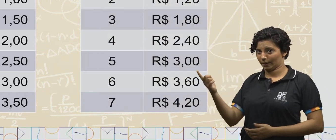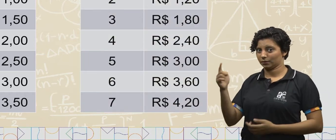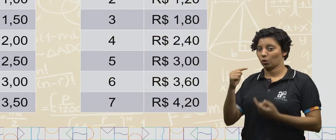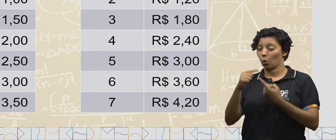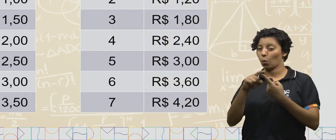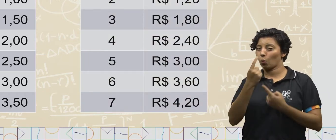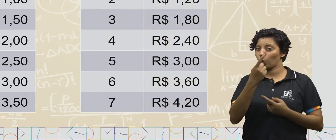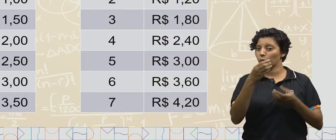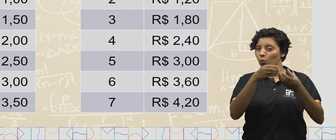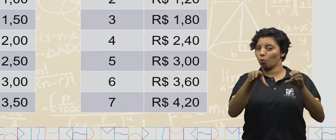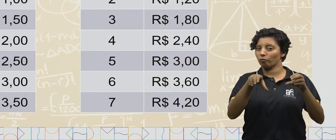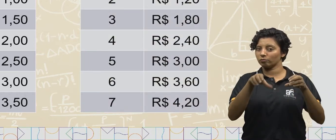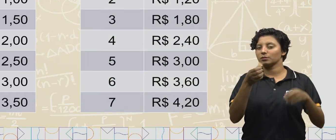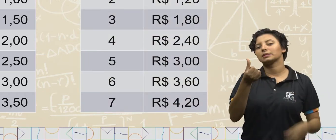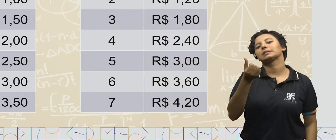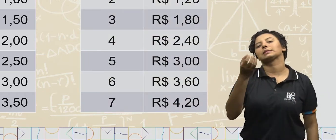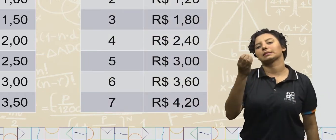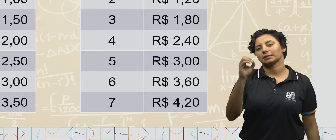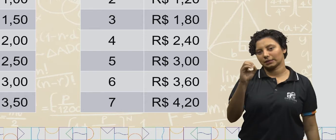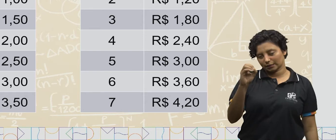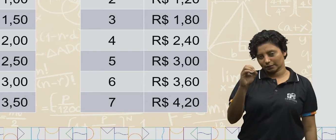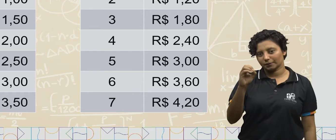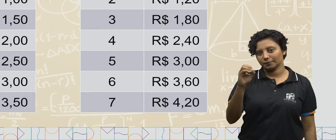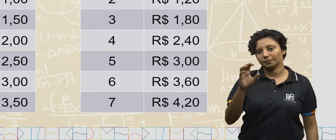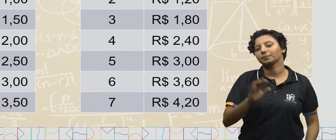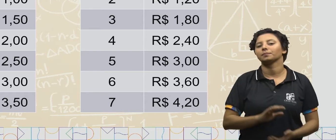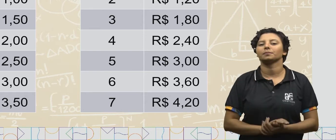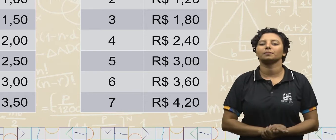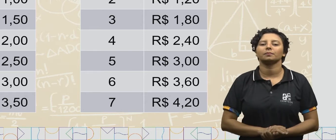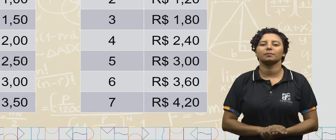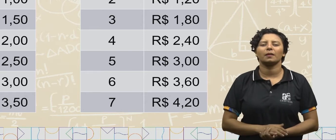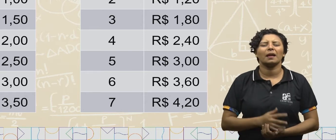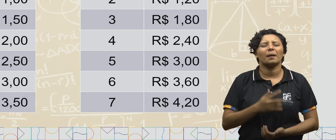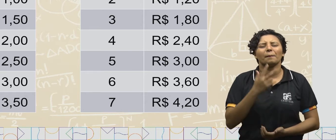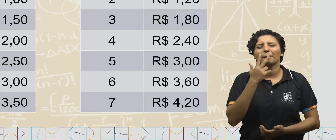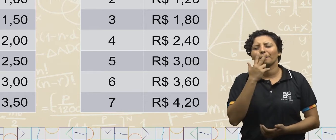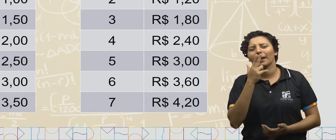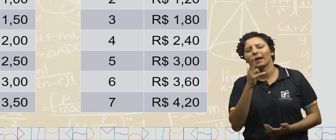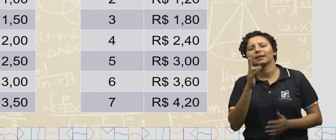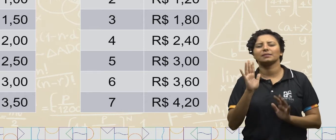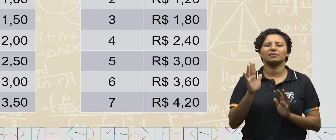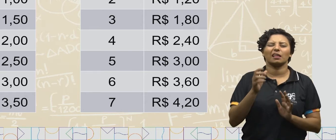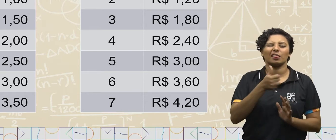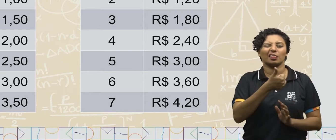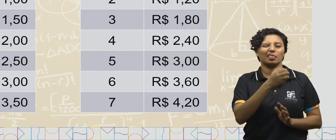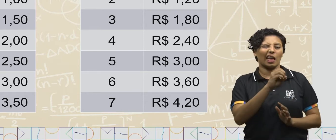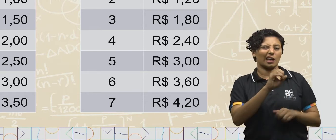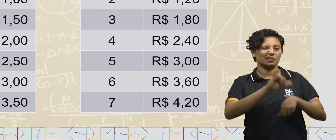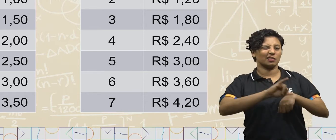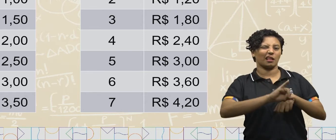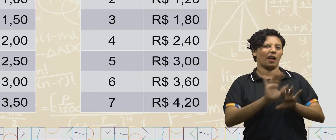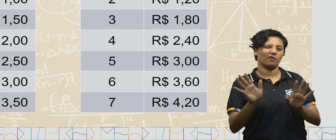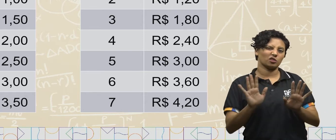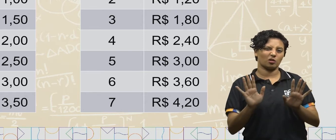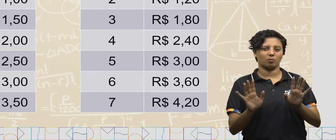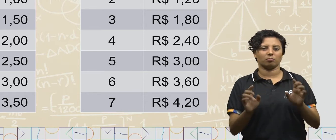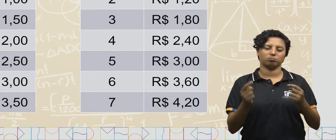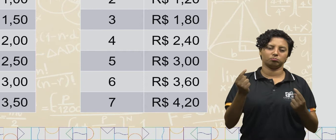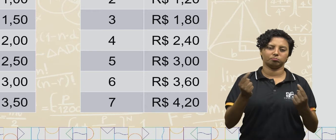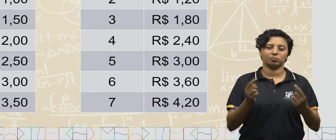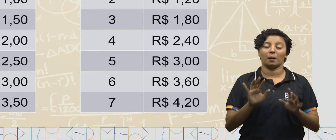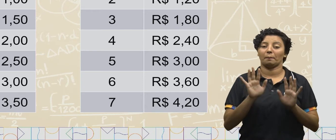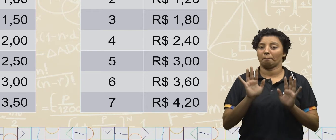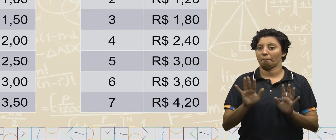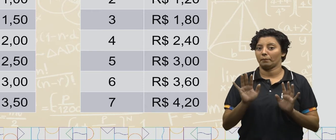do ovo custa 60 centavos. Pode parecer um pouco, 10 centavos a mais em cada ovo.